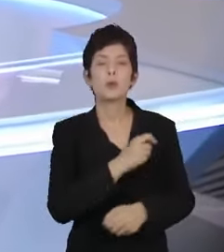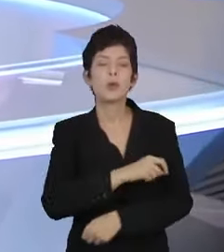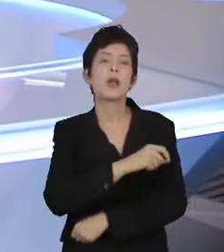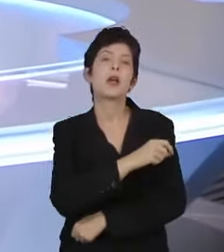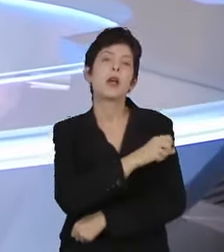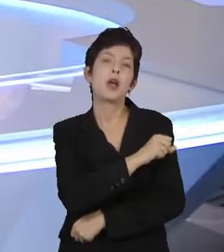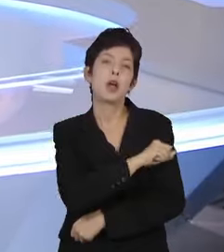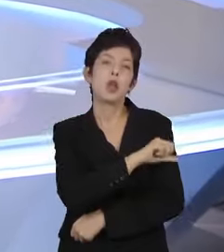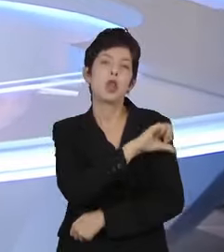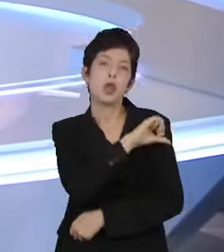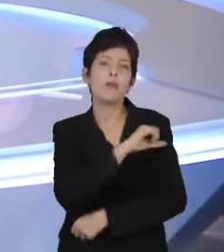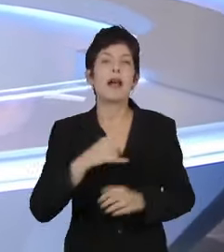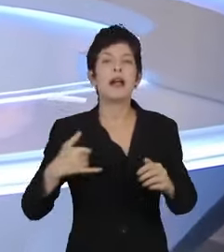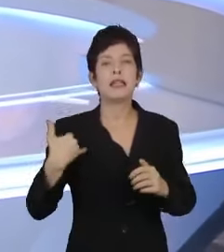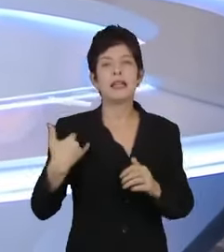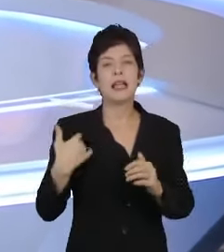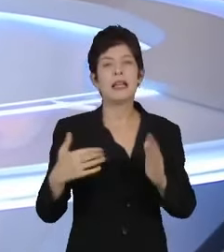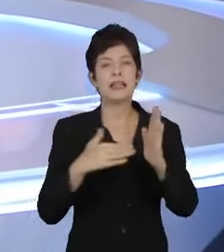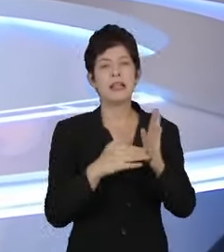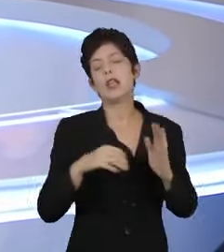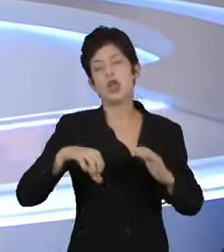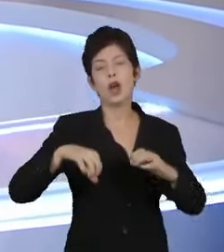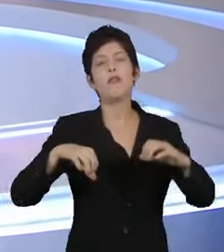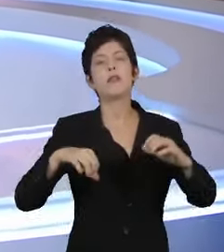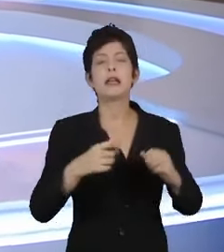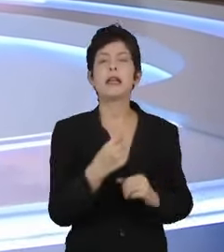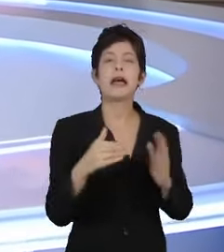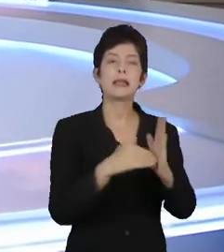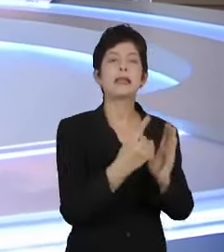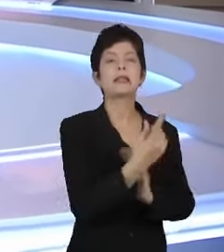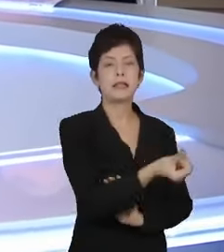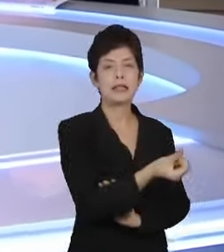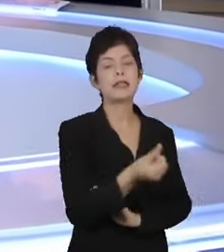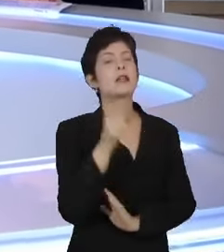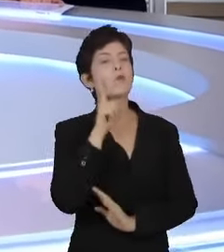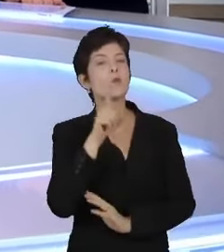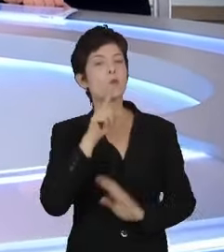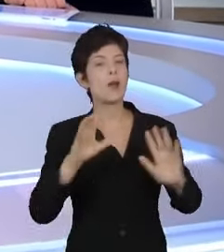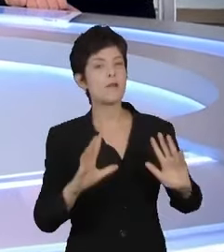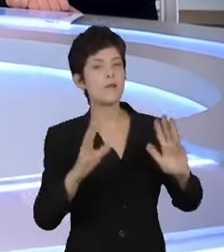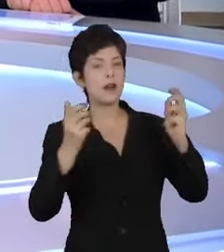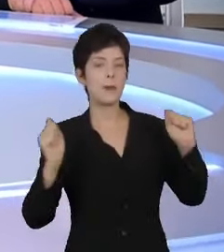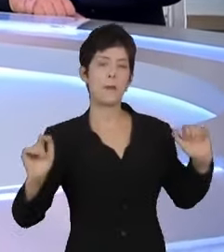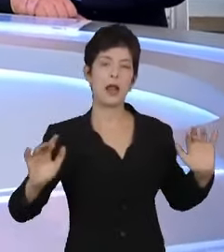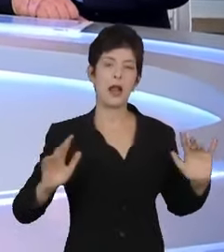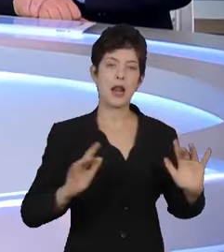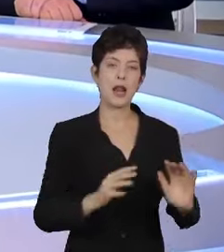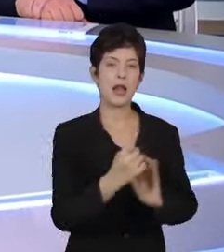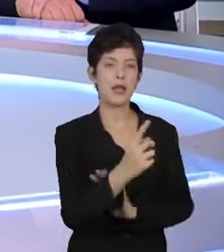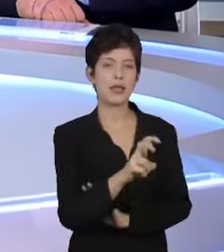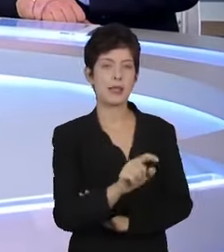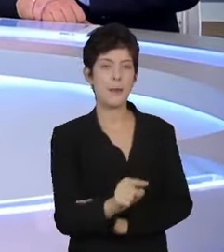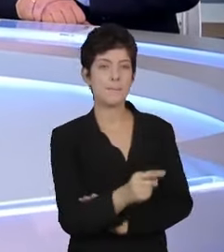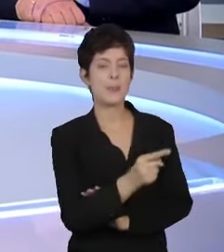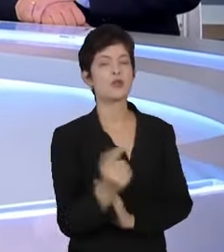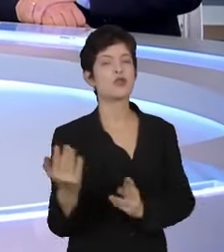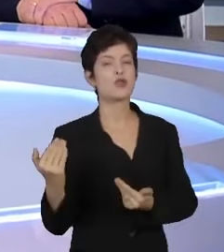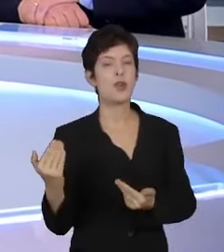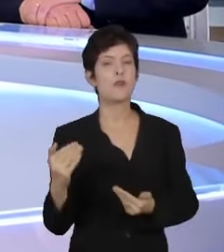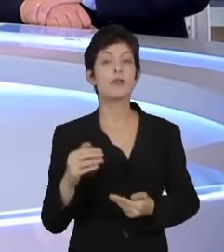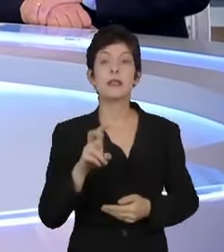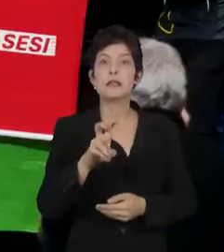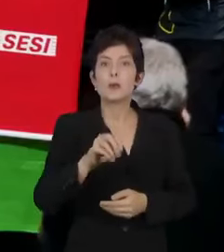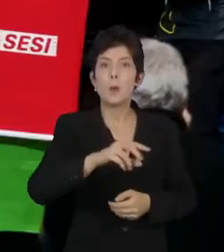né, até 16 anos, de 9 a 16 anos. Esse evento nos Estados Unidos reuniu mais de 15 mil jovens de 50